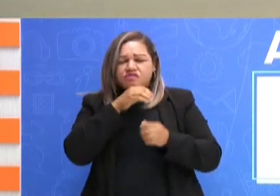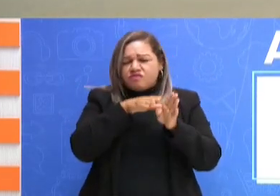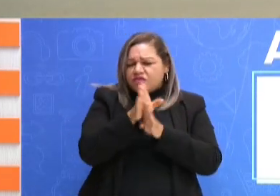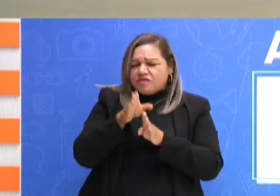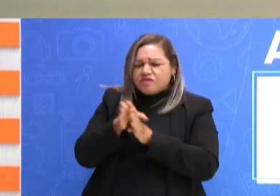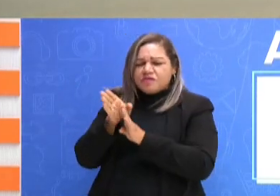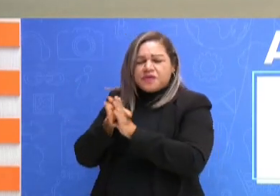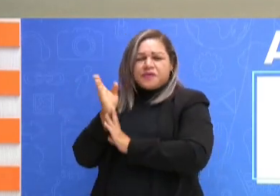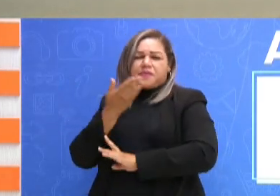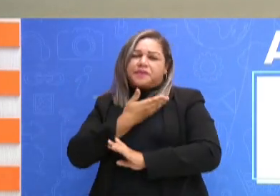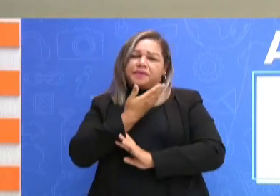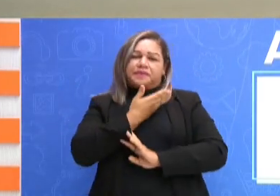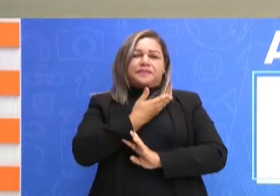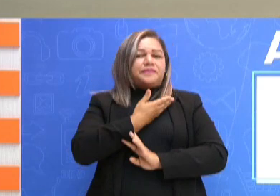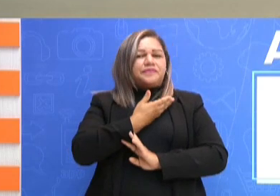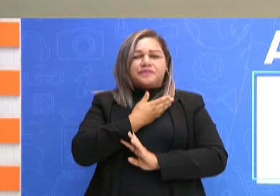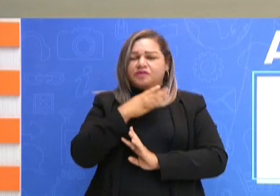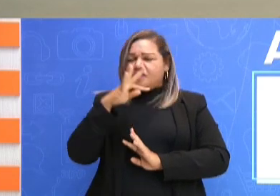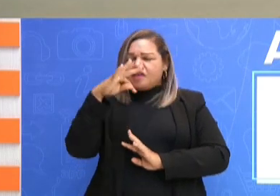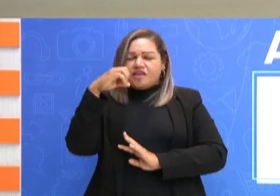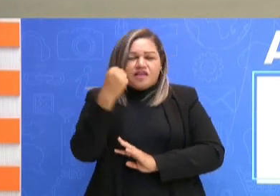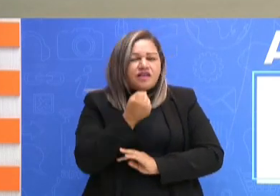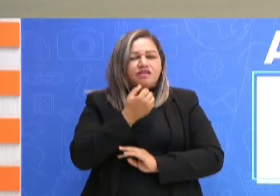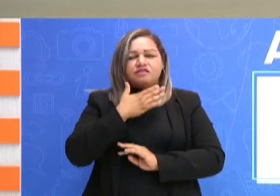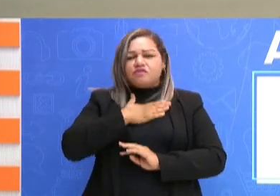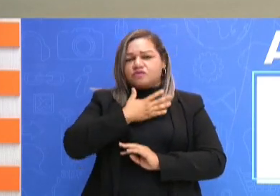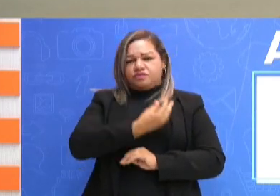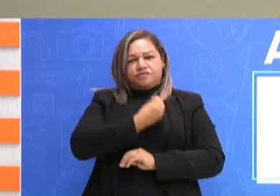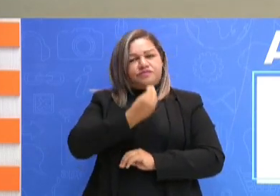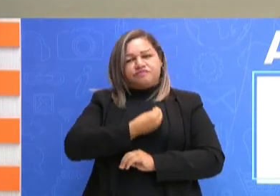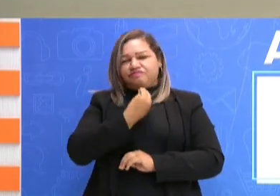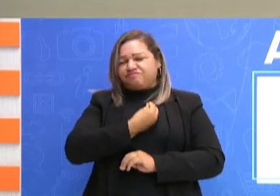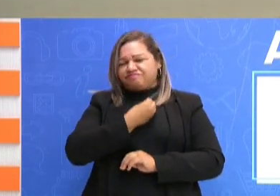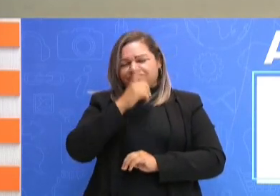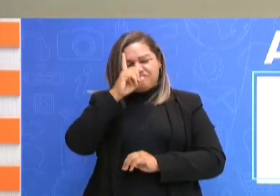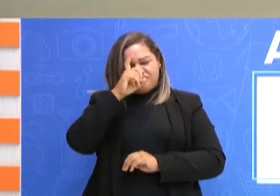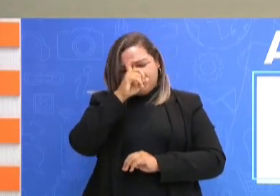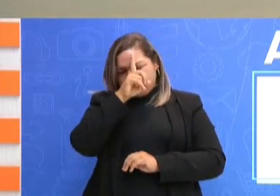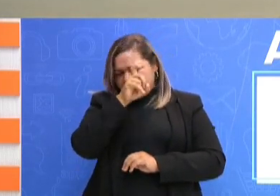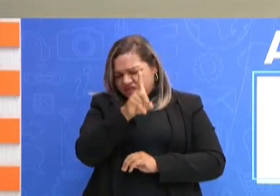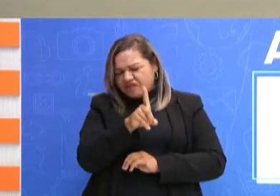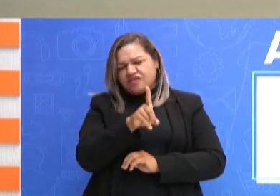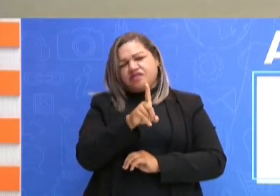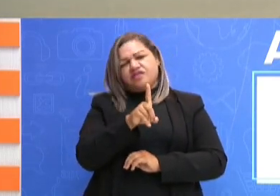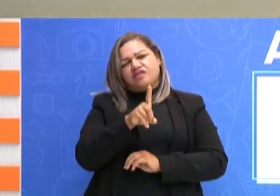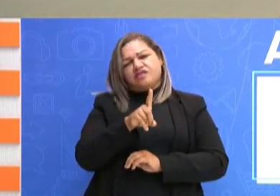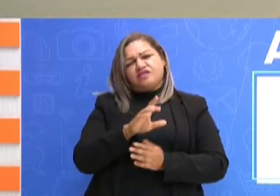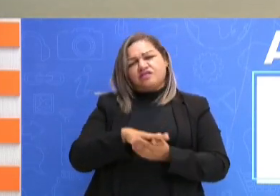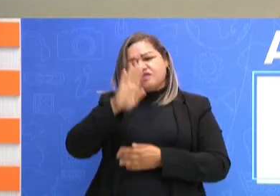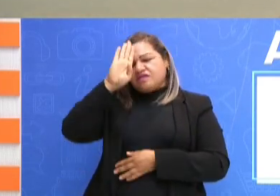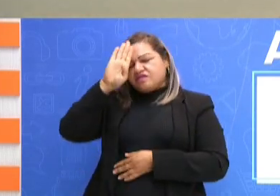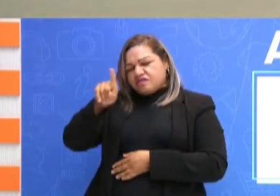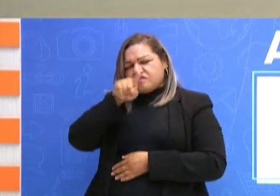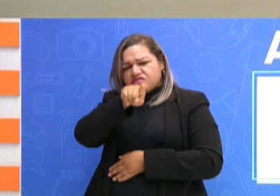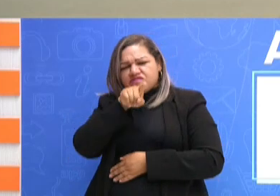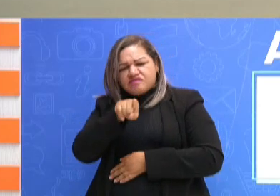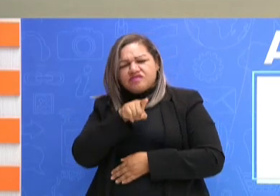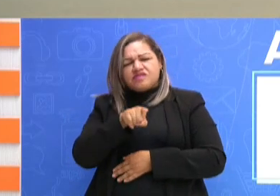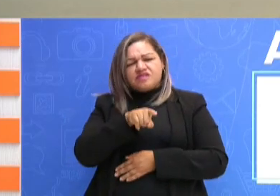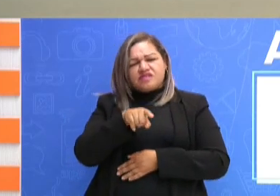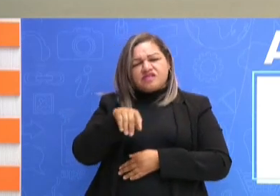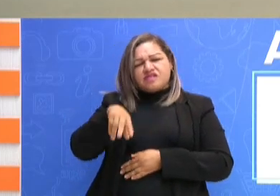conselheiro, um amigo. Meu irmão era tudo na minha vida. Não é fácil. Principalmente você sendo gestor de um